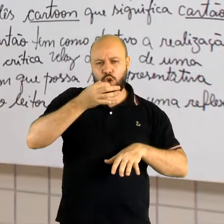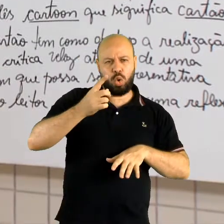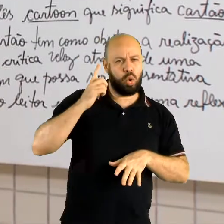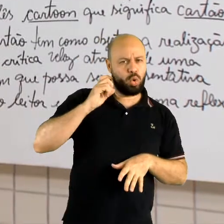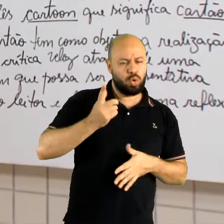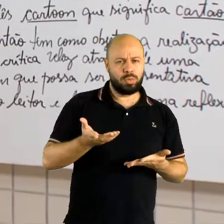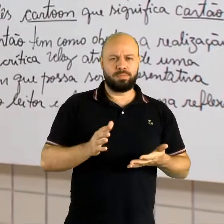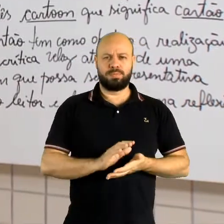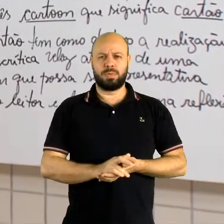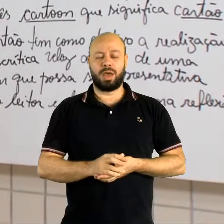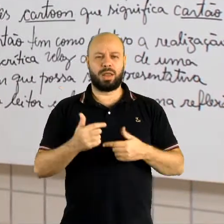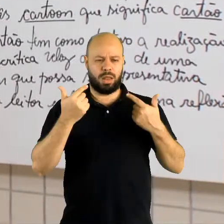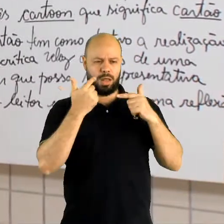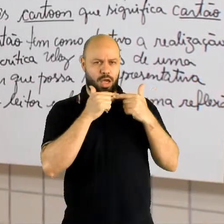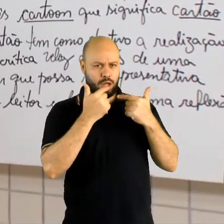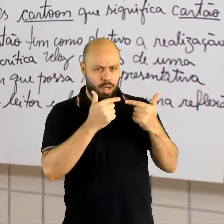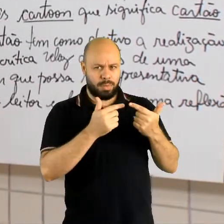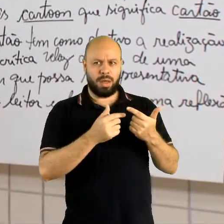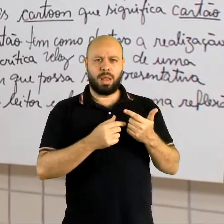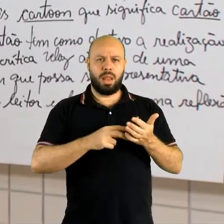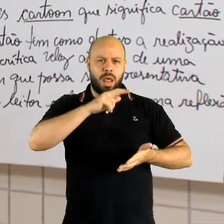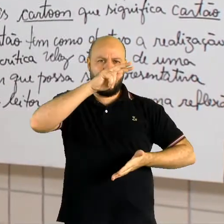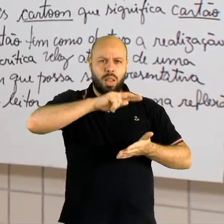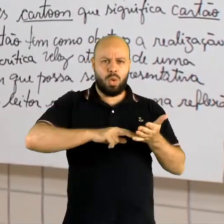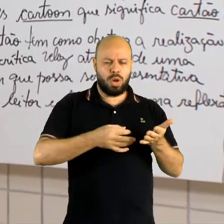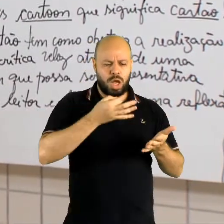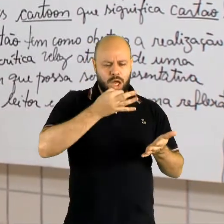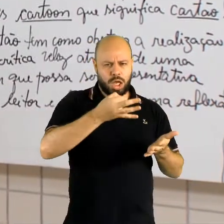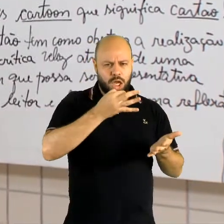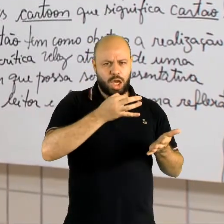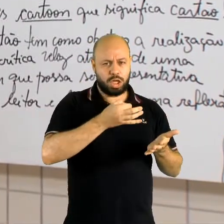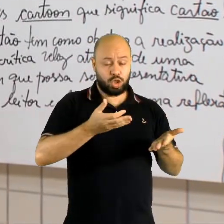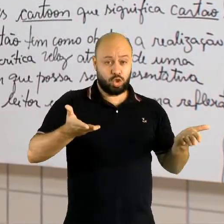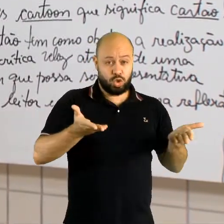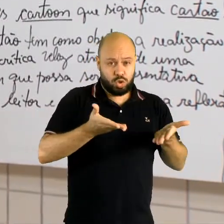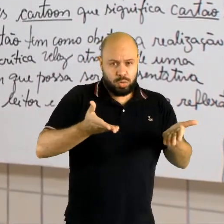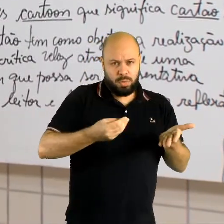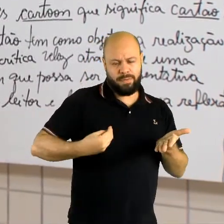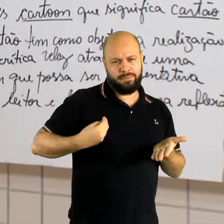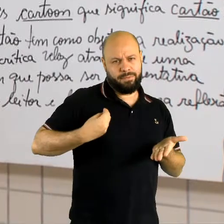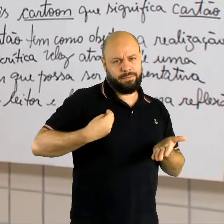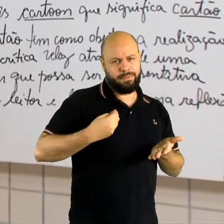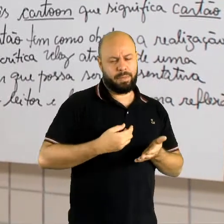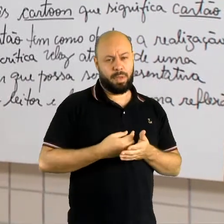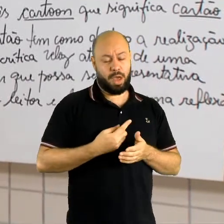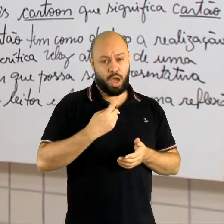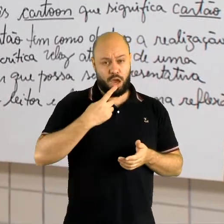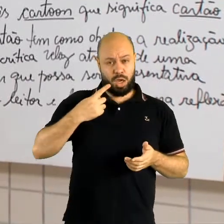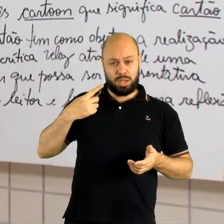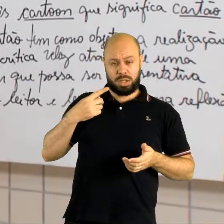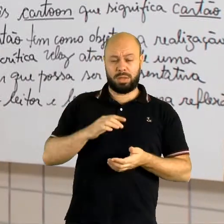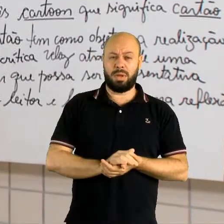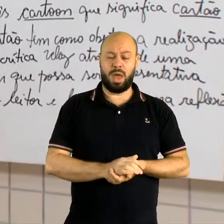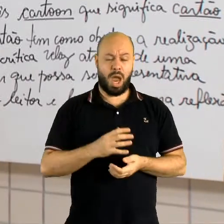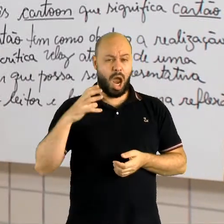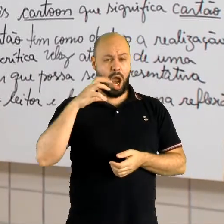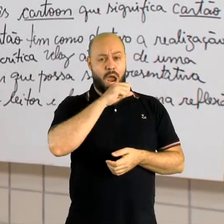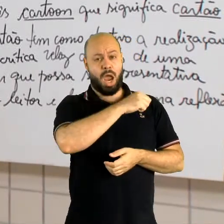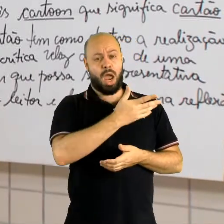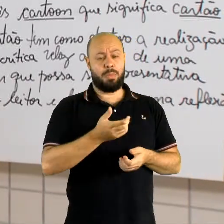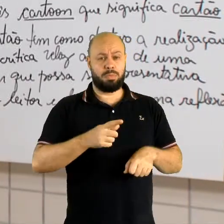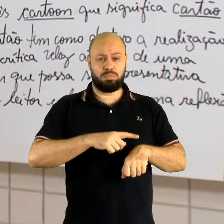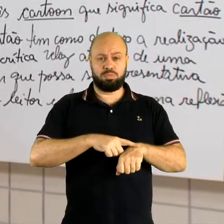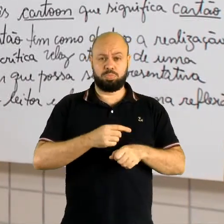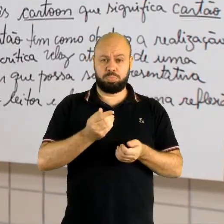Utiliza o humor, leitura crítica do cotidiano, atual, recente, efêmero, precisa